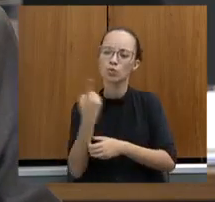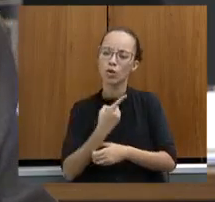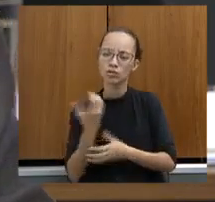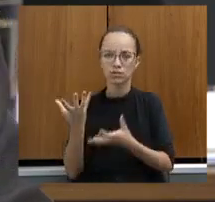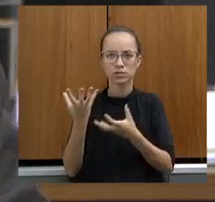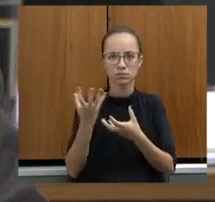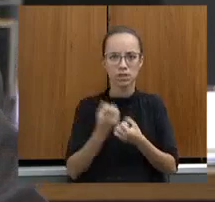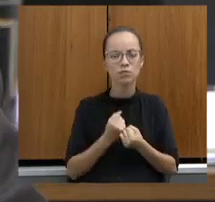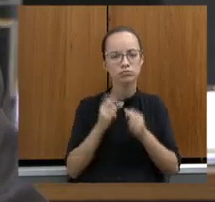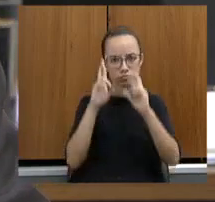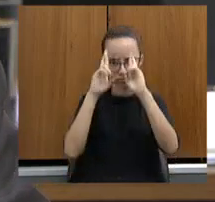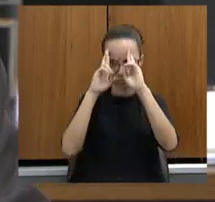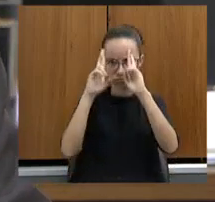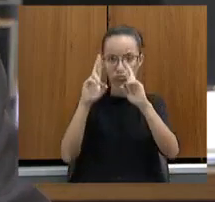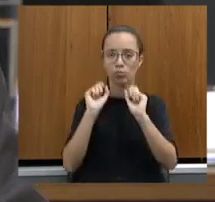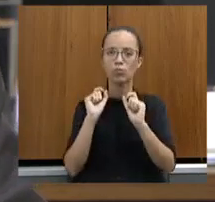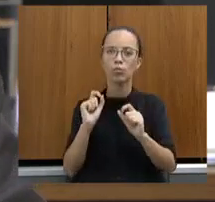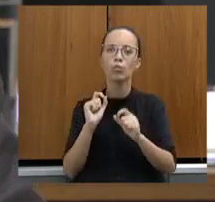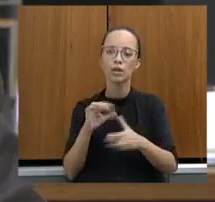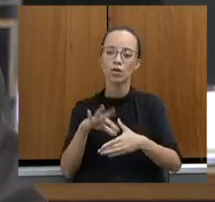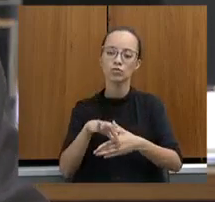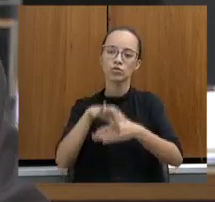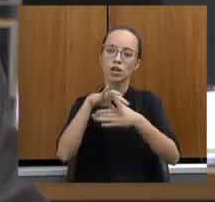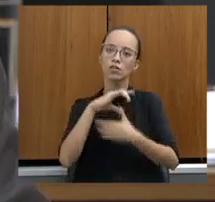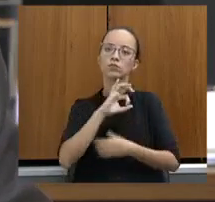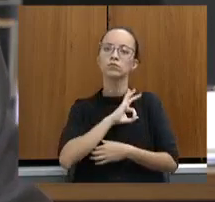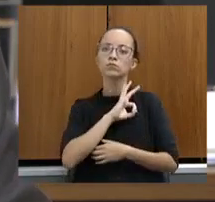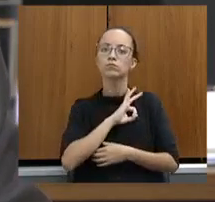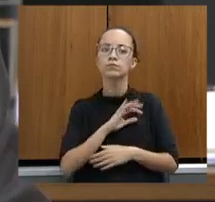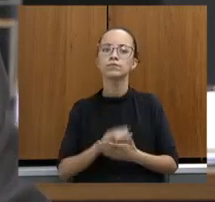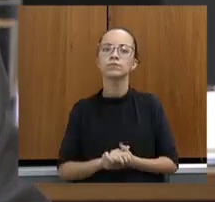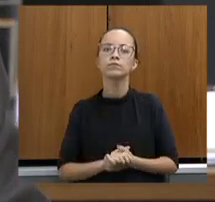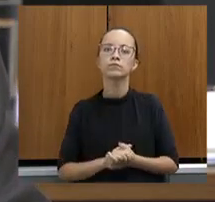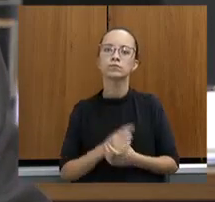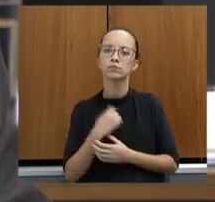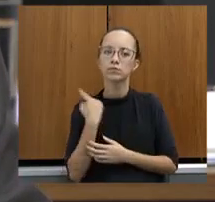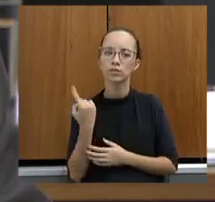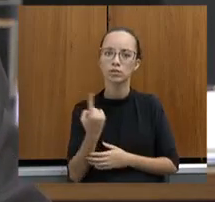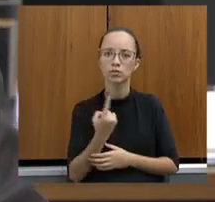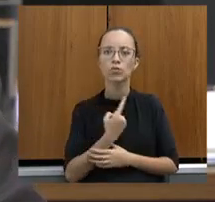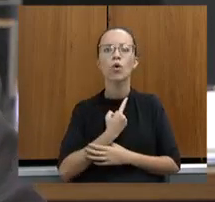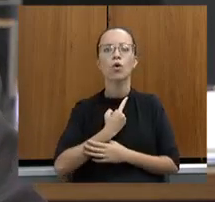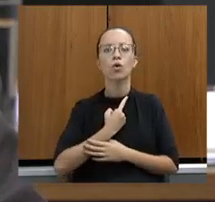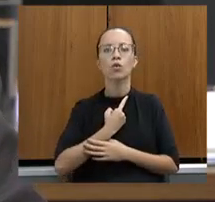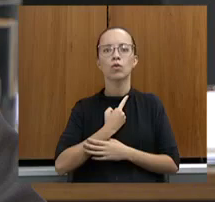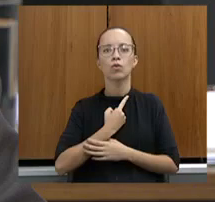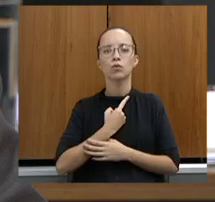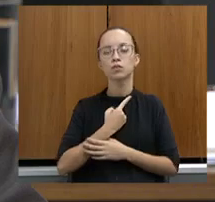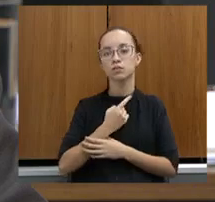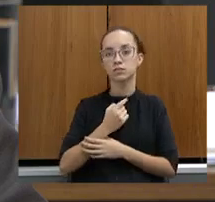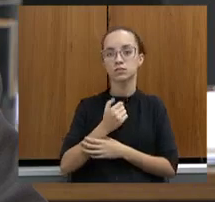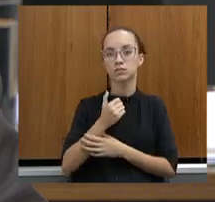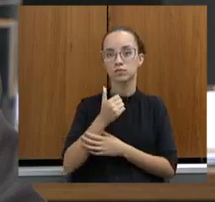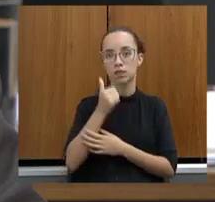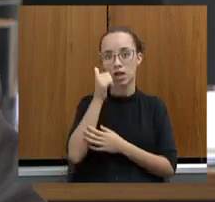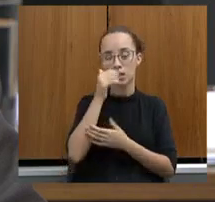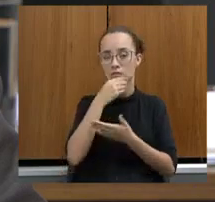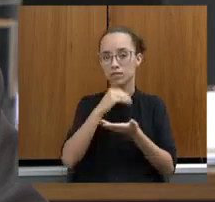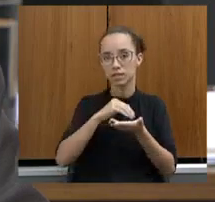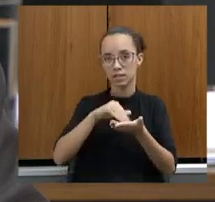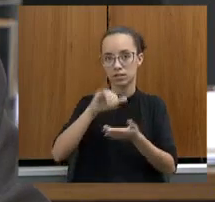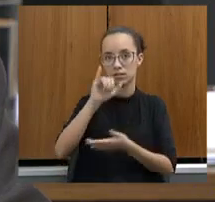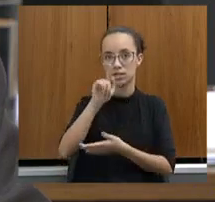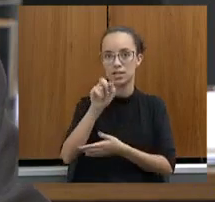respeitosa os chefes de polícia e a gente atravessa secretário e goreto um dos